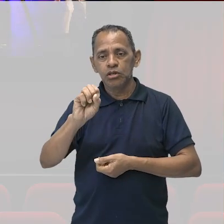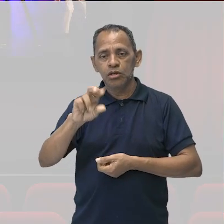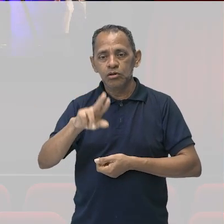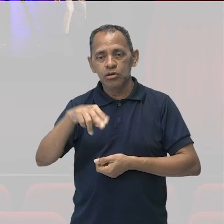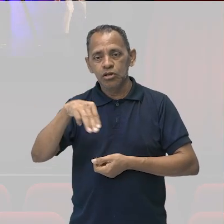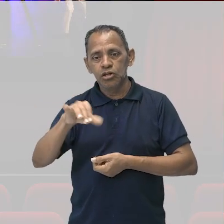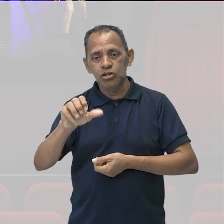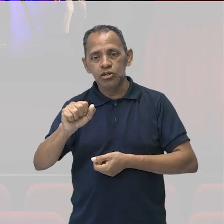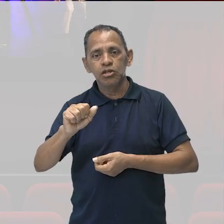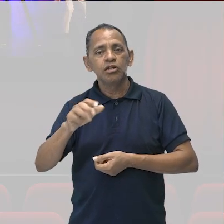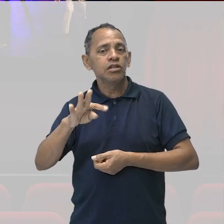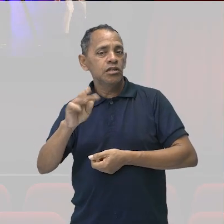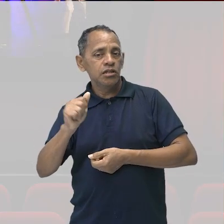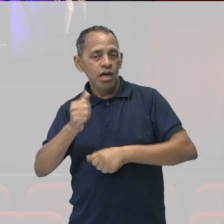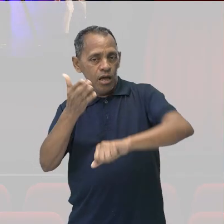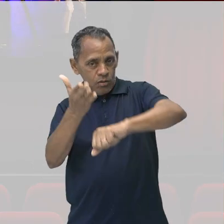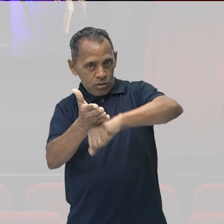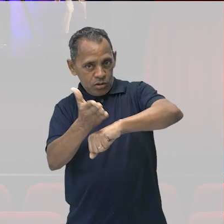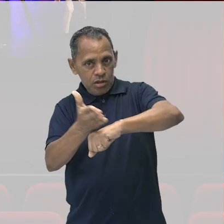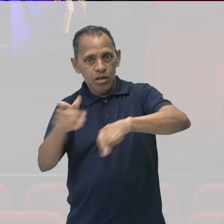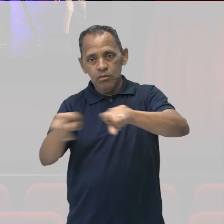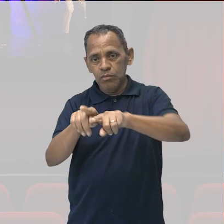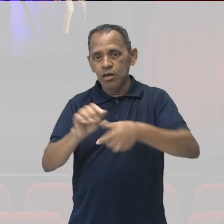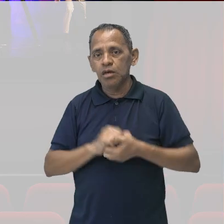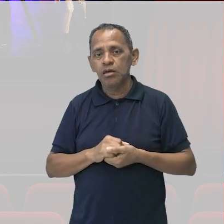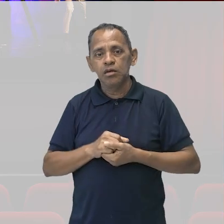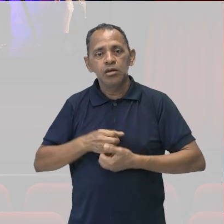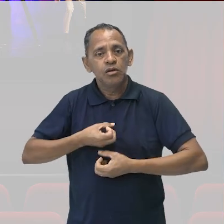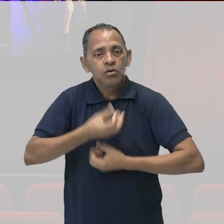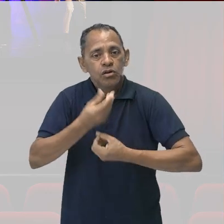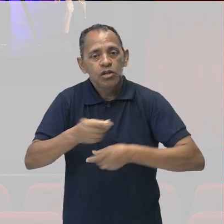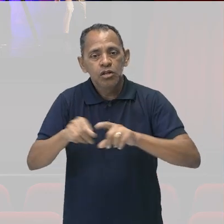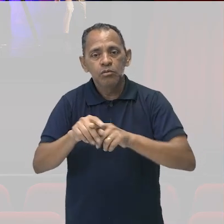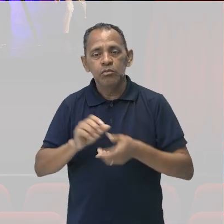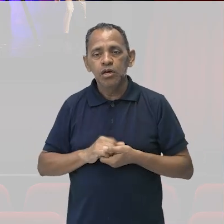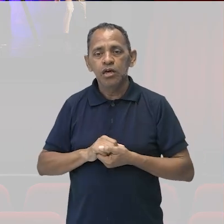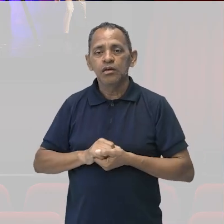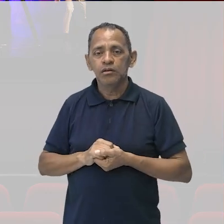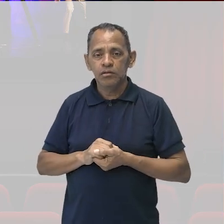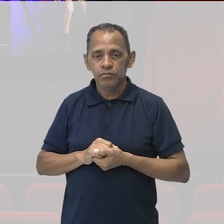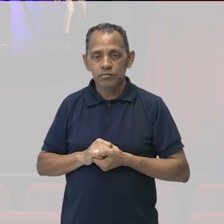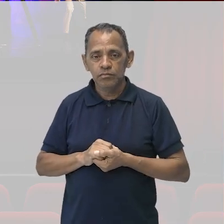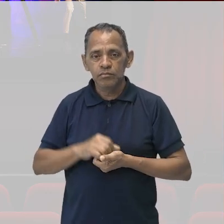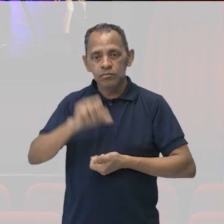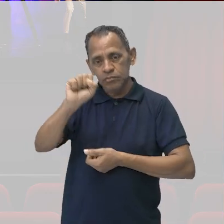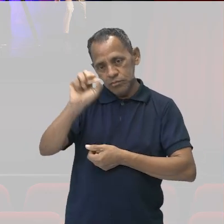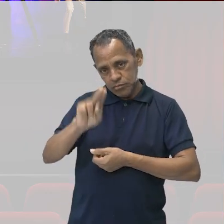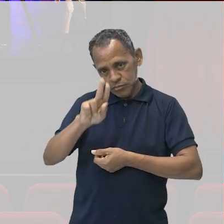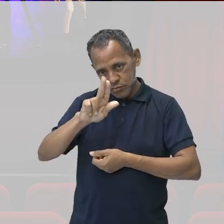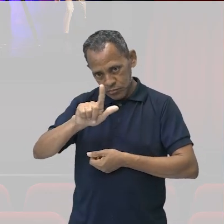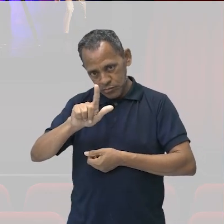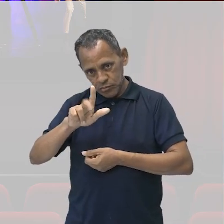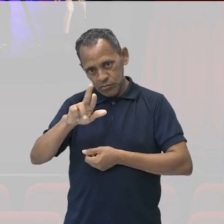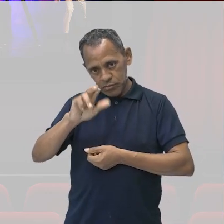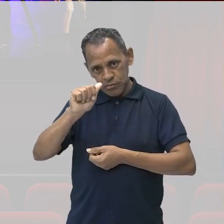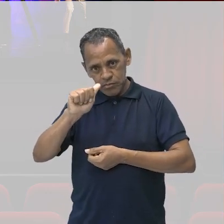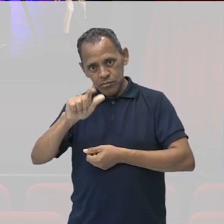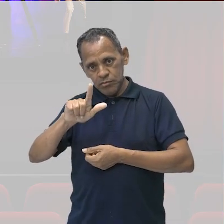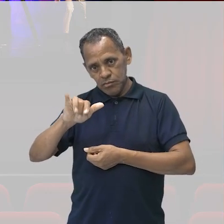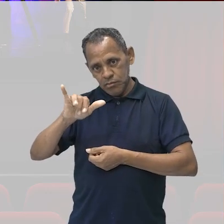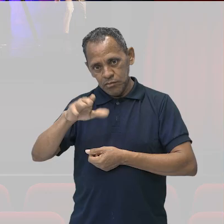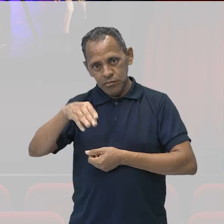teatro modernista, que ele inclui movimentos como expressionismo e o